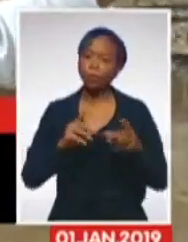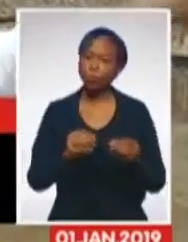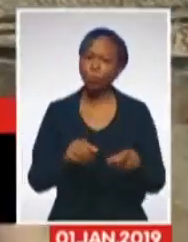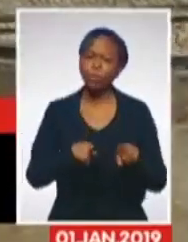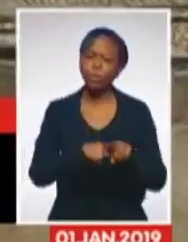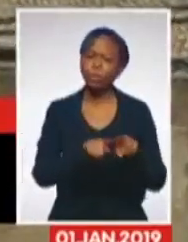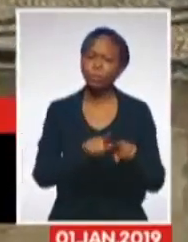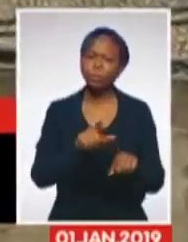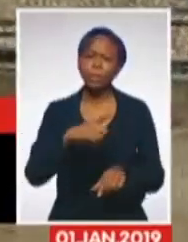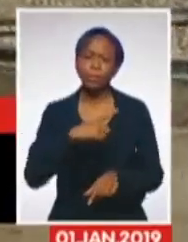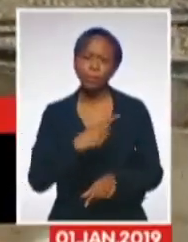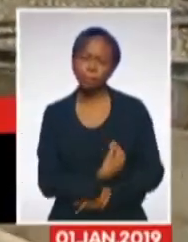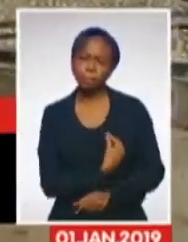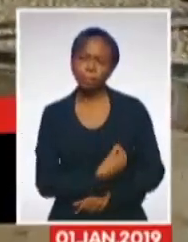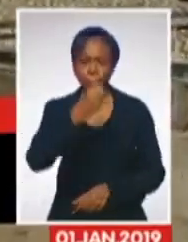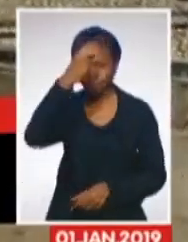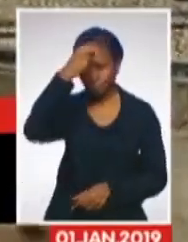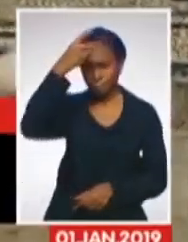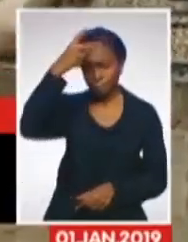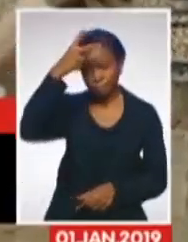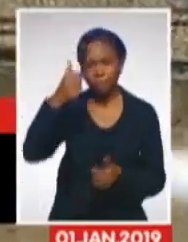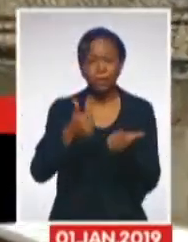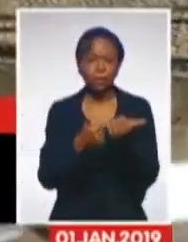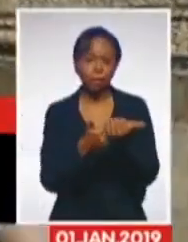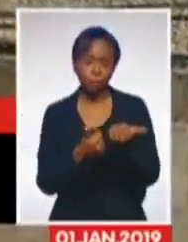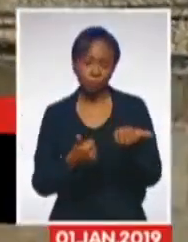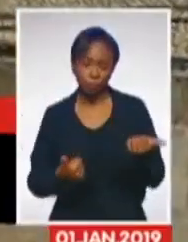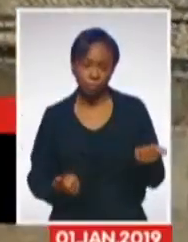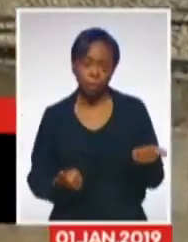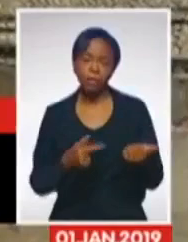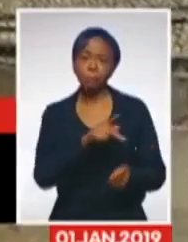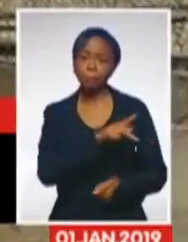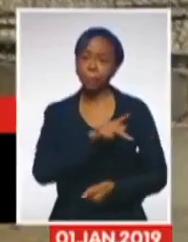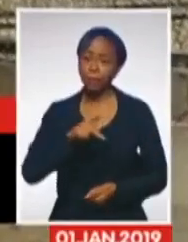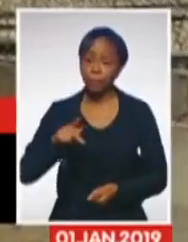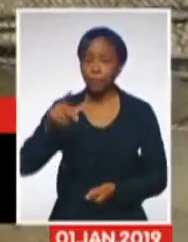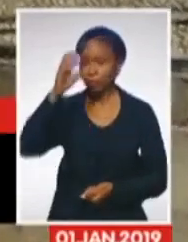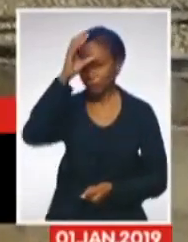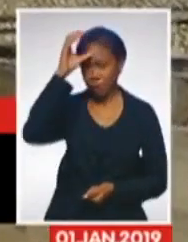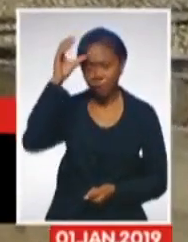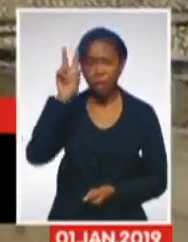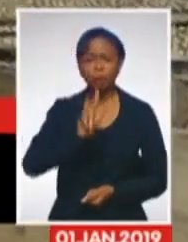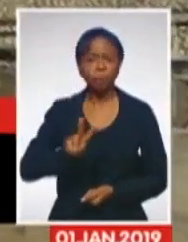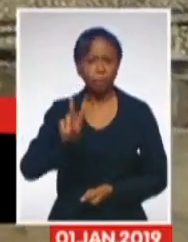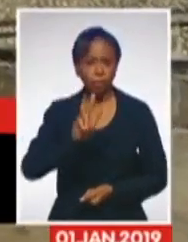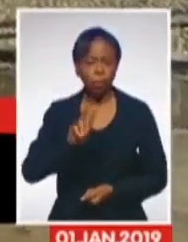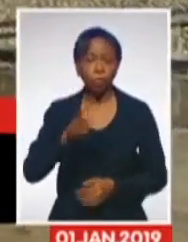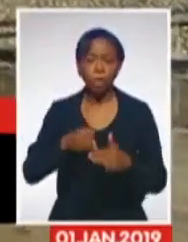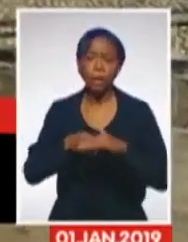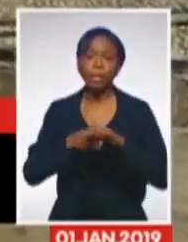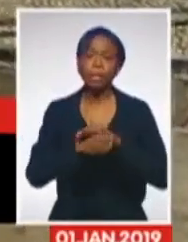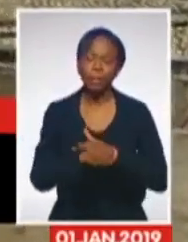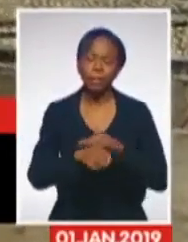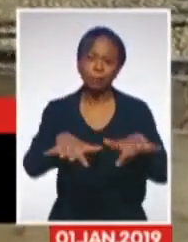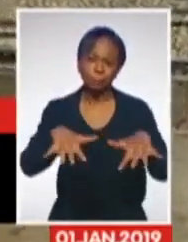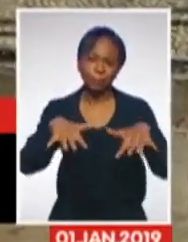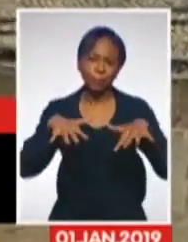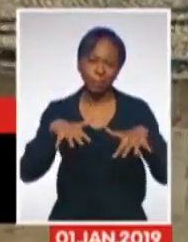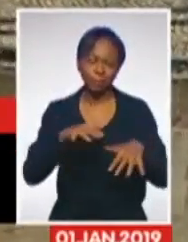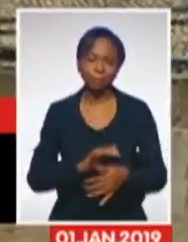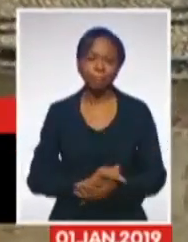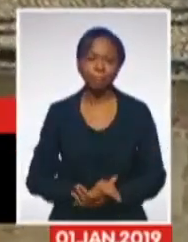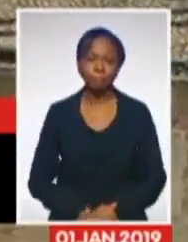vice-prefeitos, presidentes de câmara, câmaras e vereadores, e segue então para o plenário onde vocês estão. Zaguri, Marco Antônio, é com vocês.